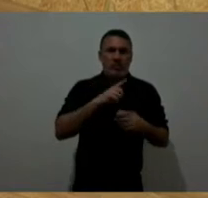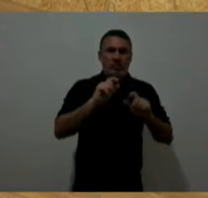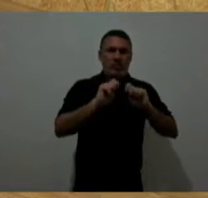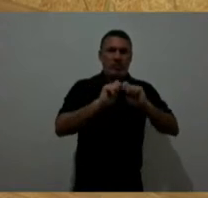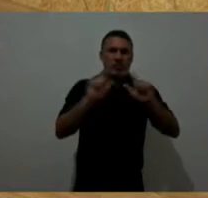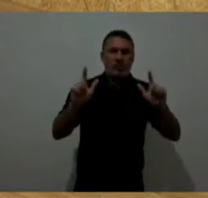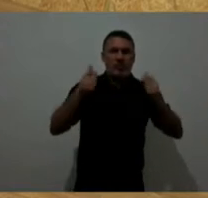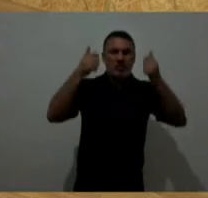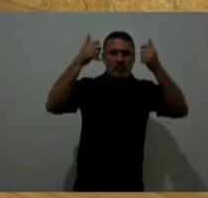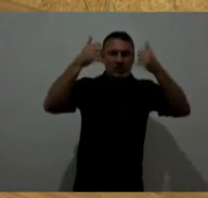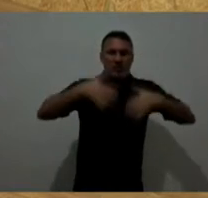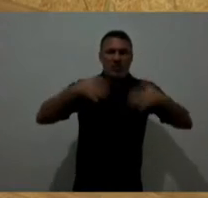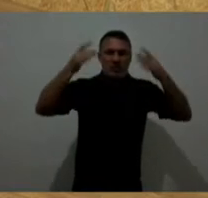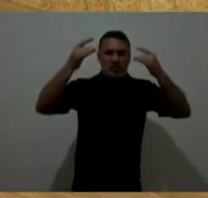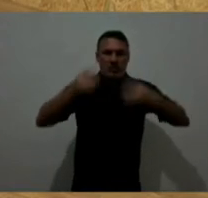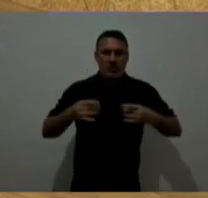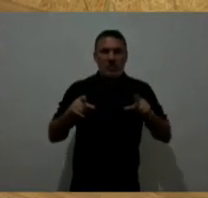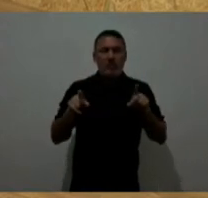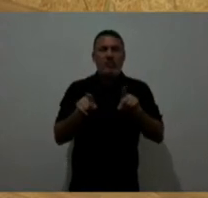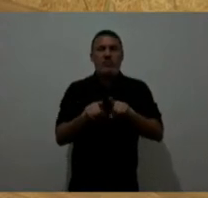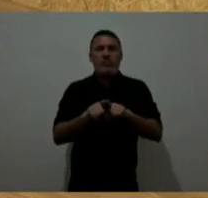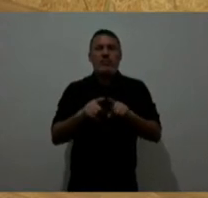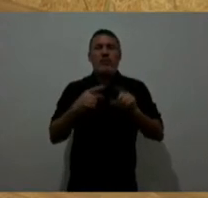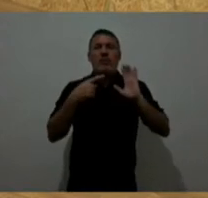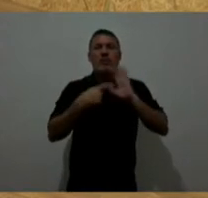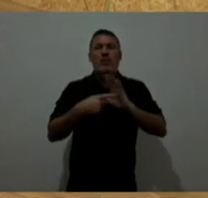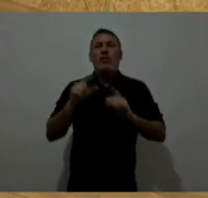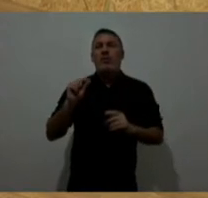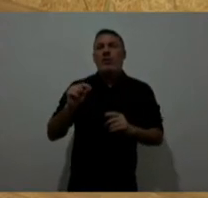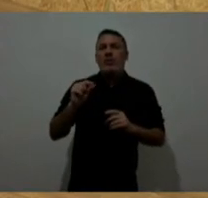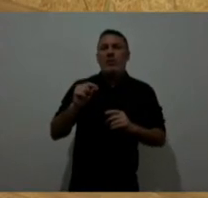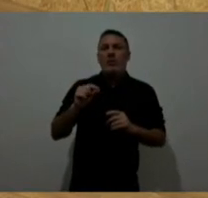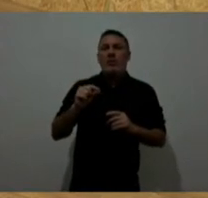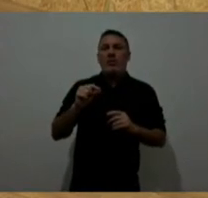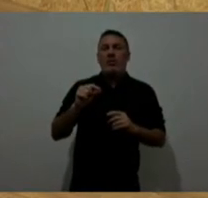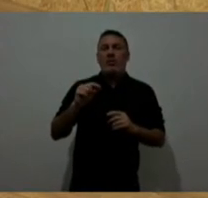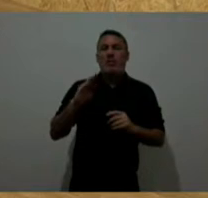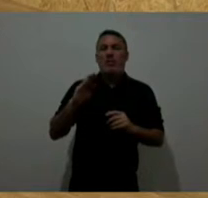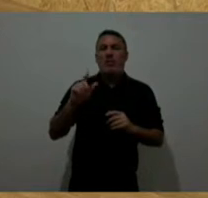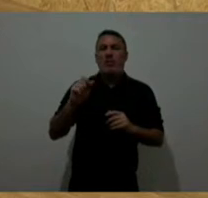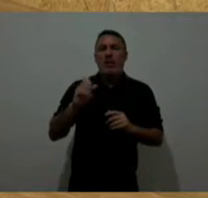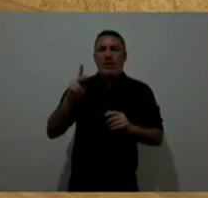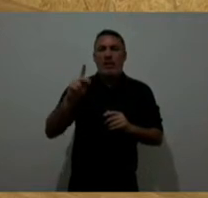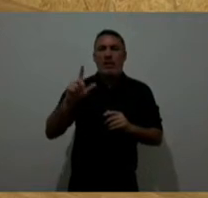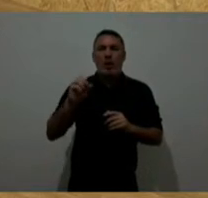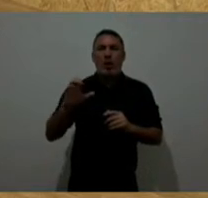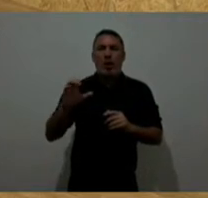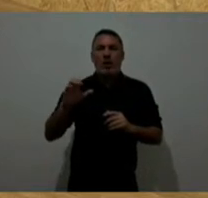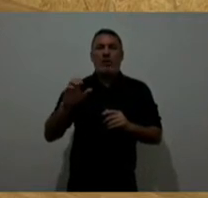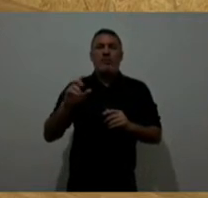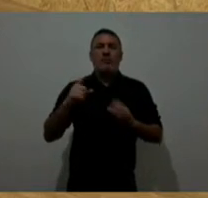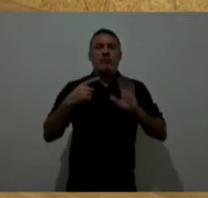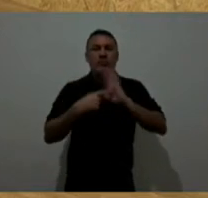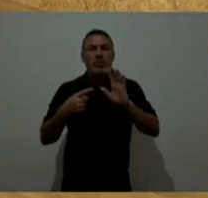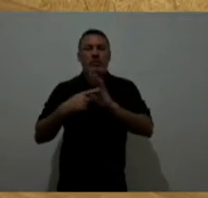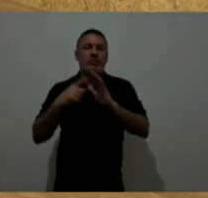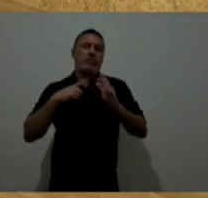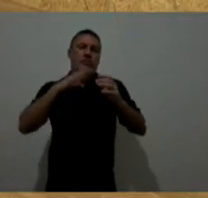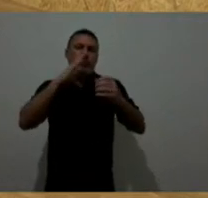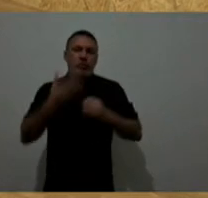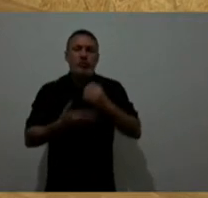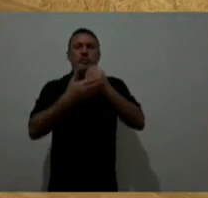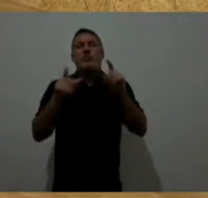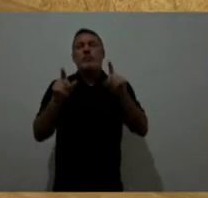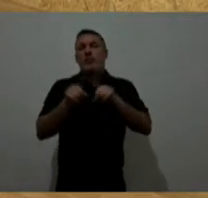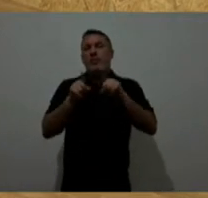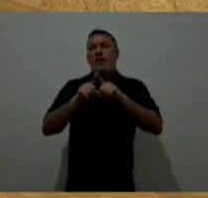lançou um comunicado dizendo que a BlackRock iria investir ou focar investimento em empresas que fossem sustentáveis e respeitassem esse trinômio do